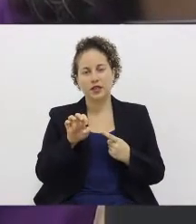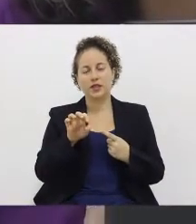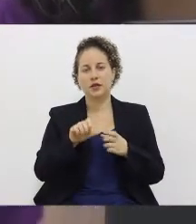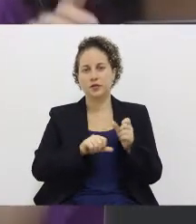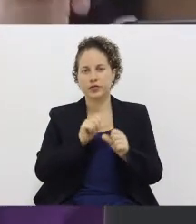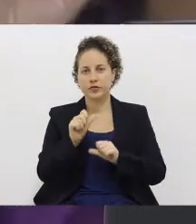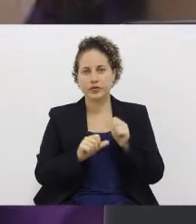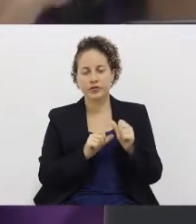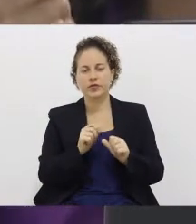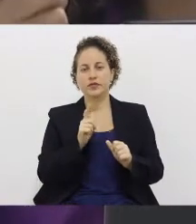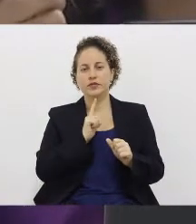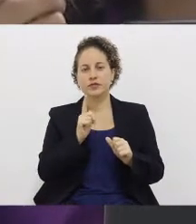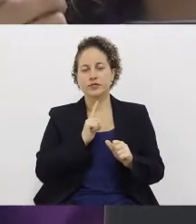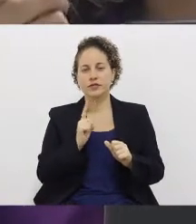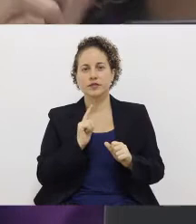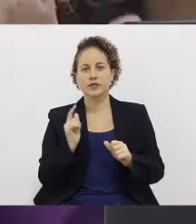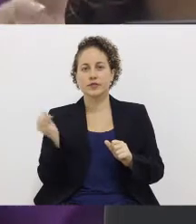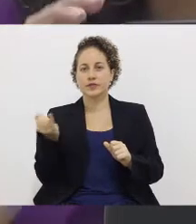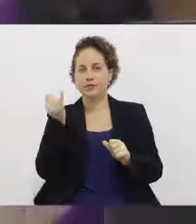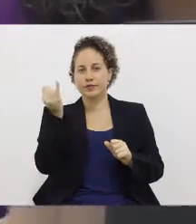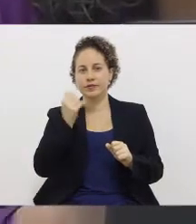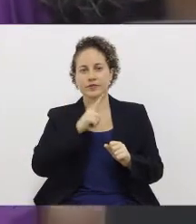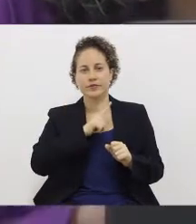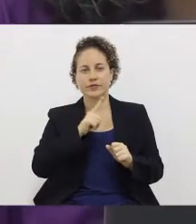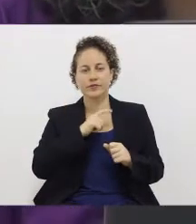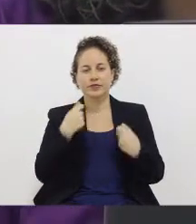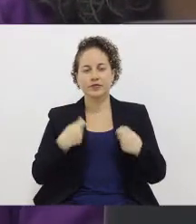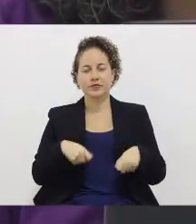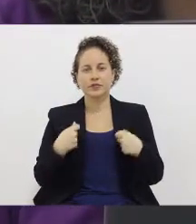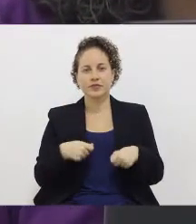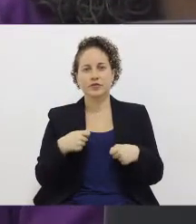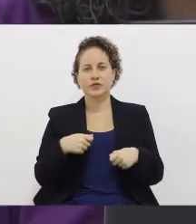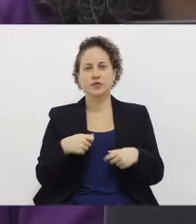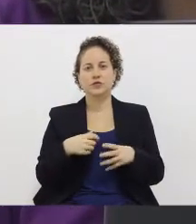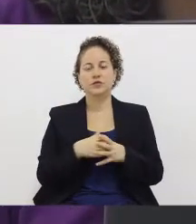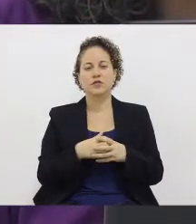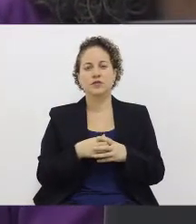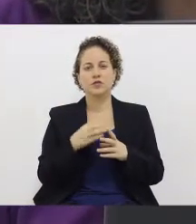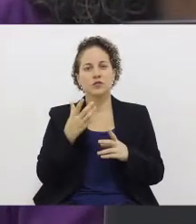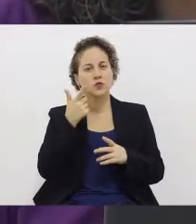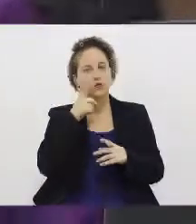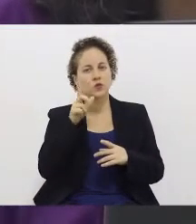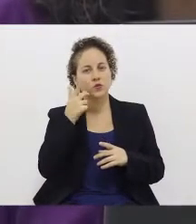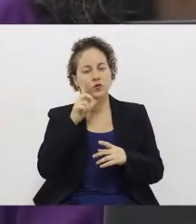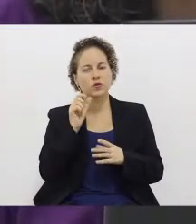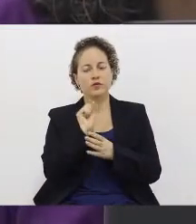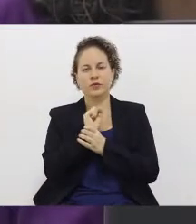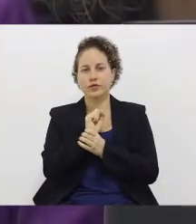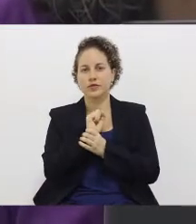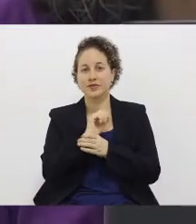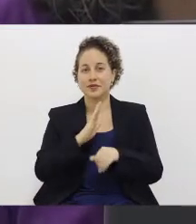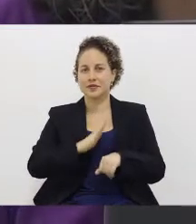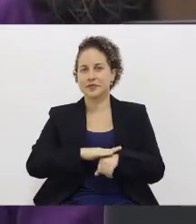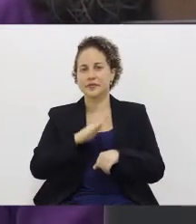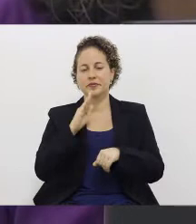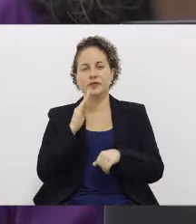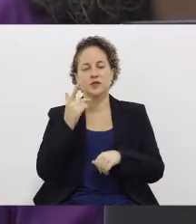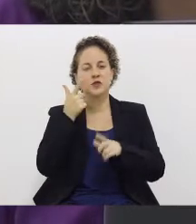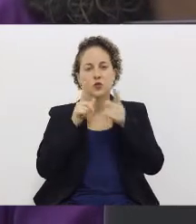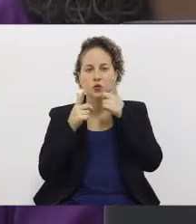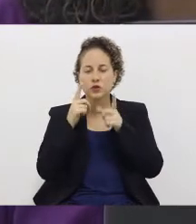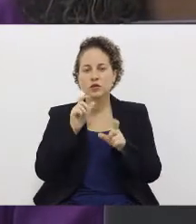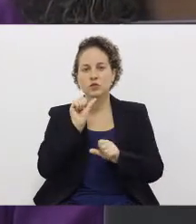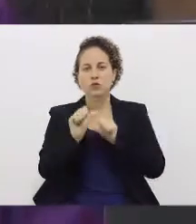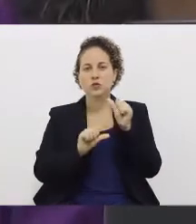variações. Então, se o indicador é tão alto assim, a empresa vai precisar ter um colchão maior, vai precisar ter um estoque de segurança maior, porque se acontecerem